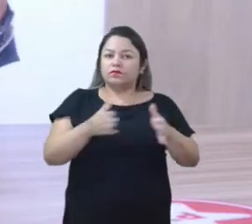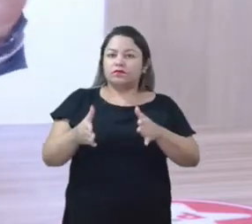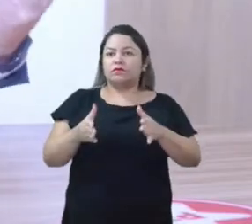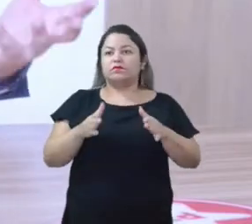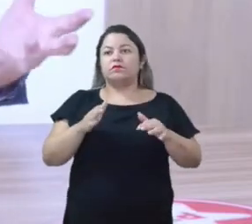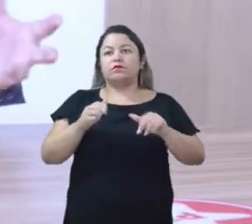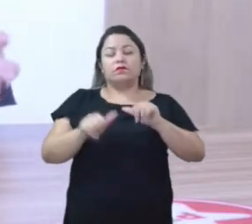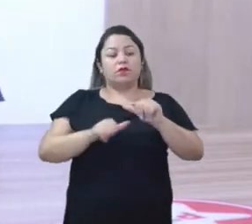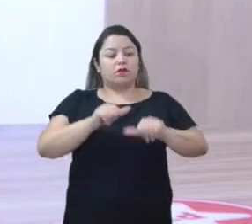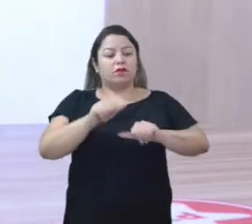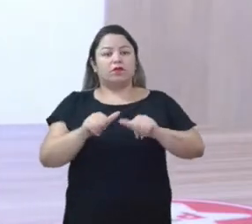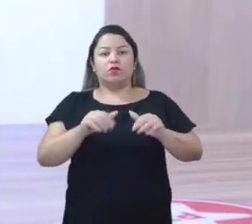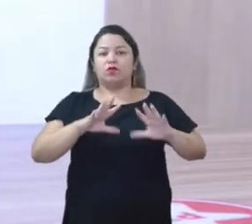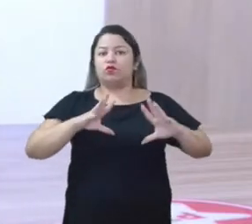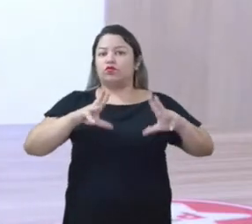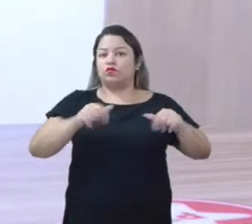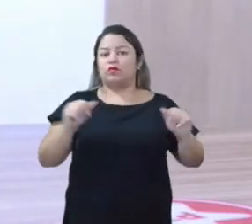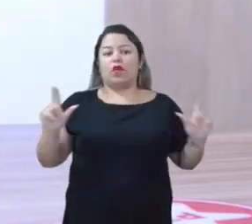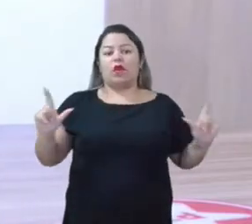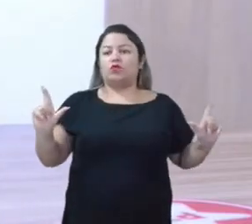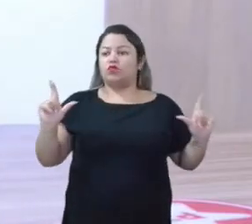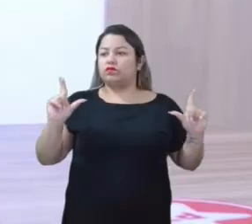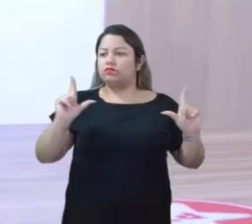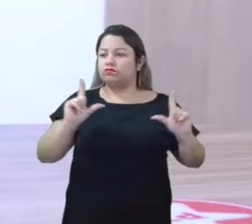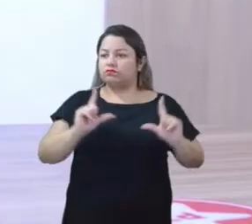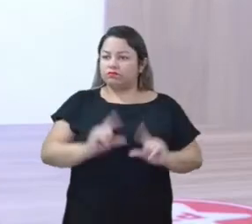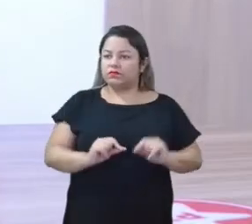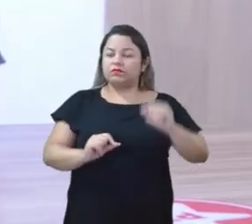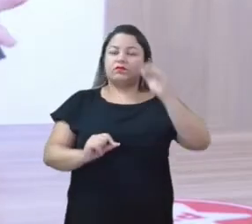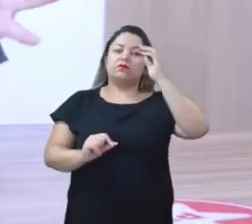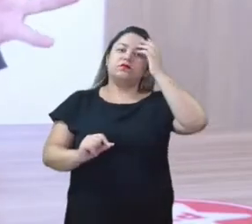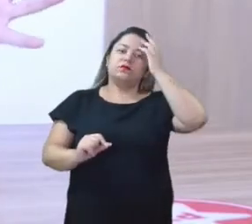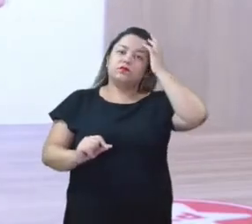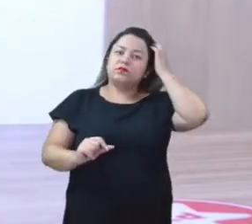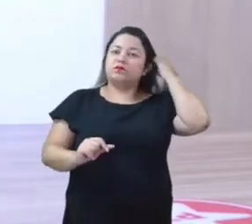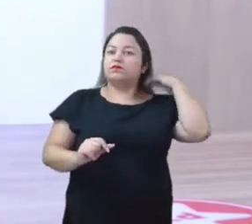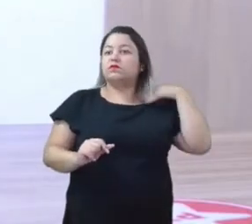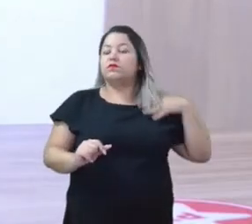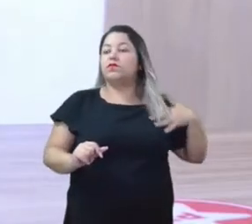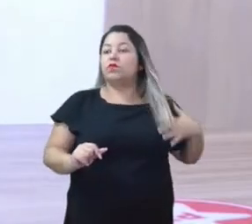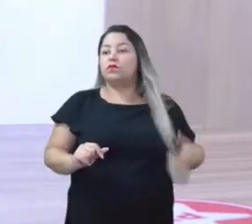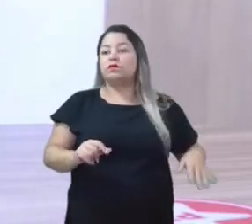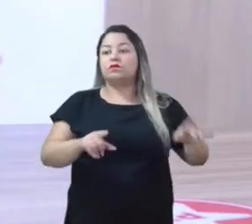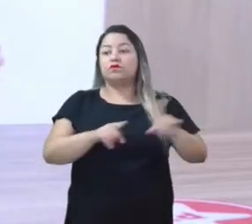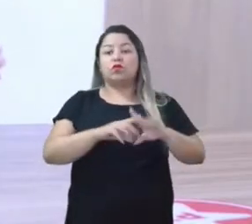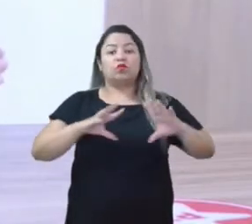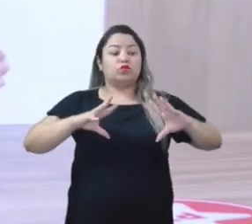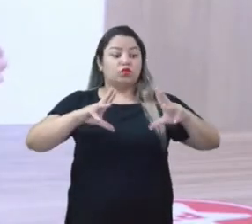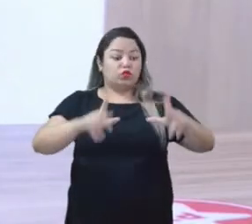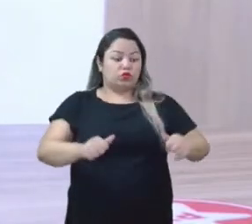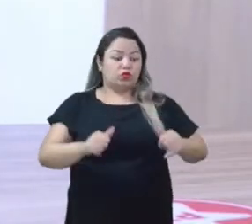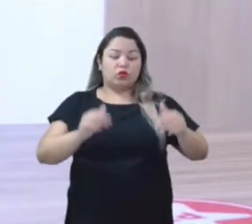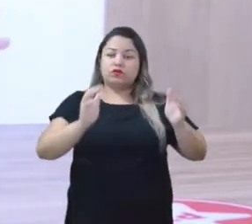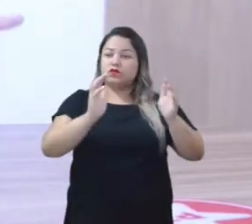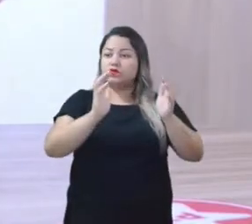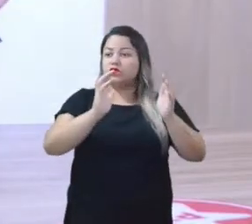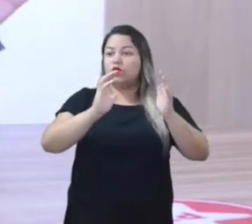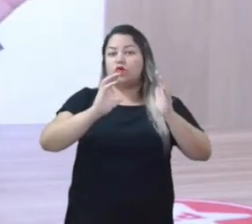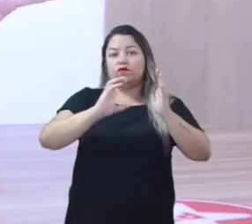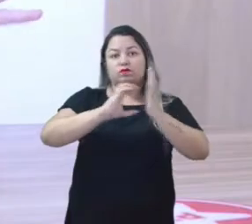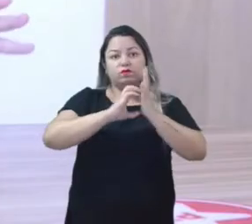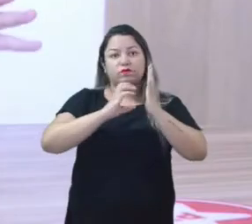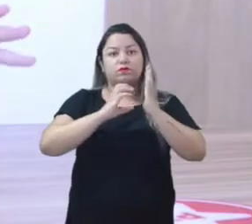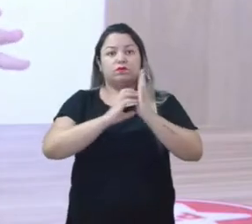transição, jornada, redução. Aí o parlamento, de maneira proporcional com todos os partidos políticos,